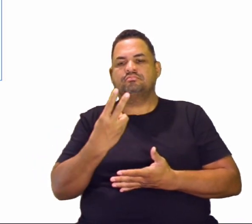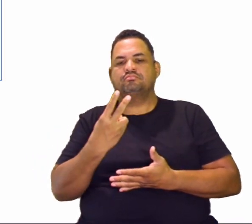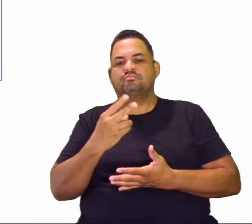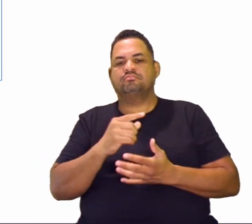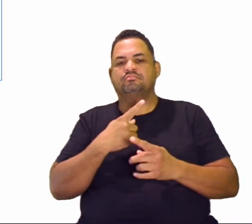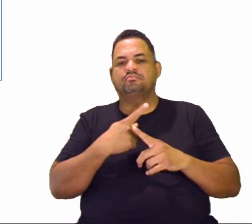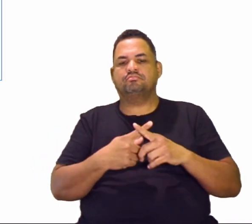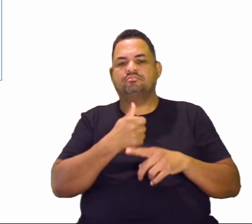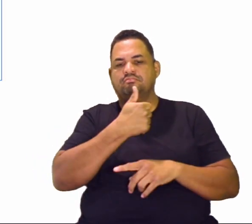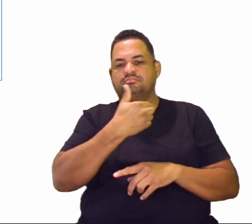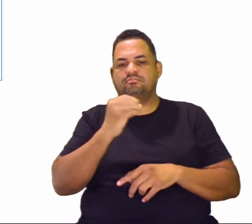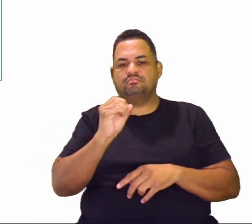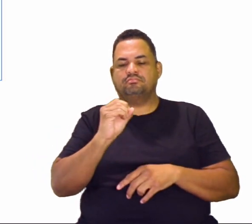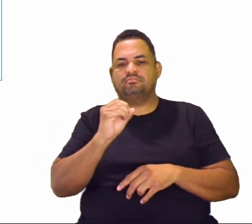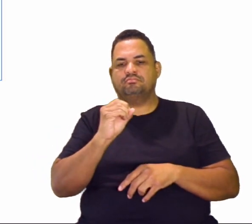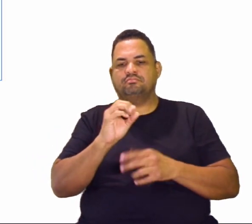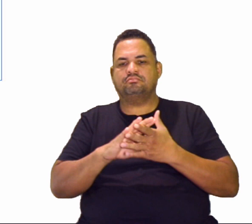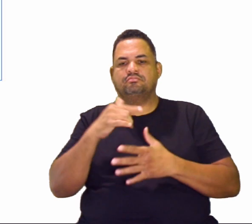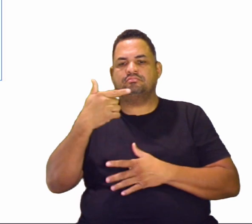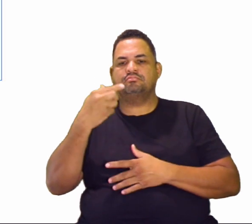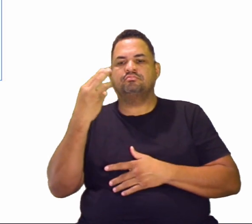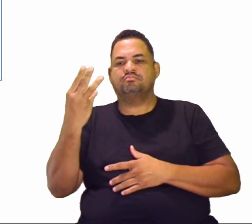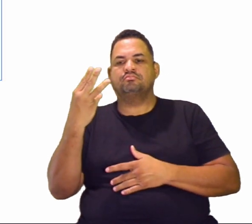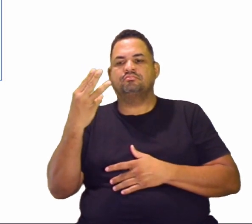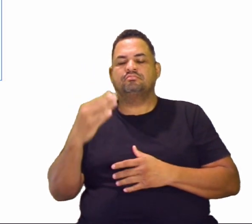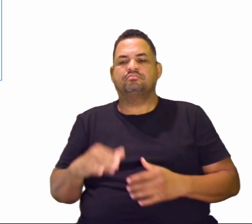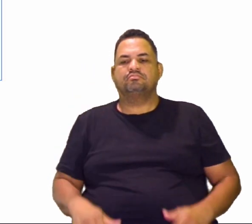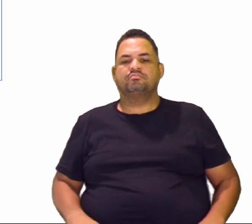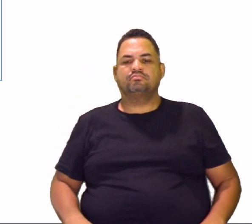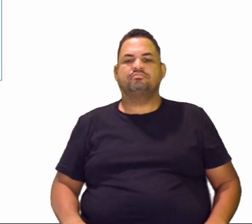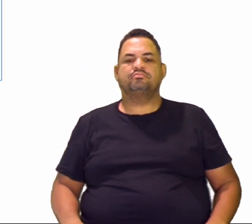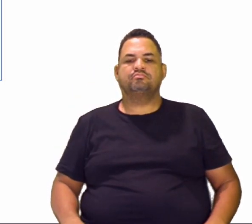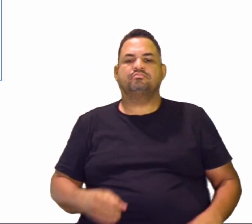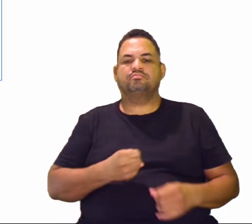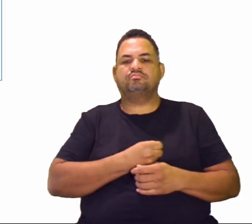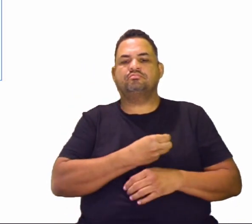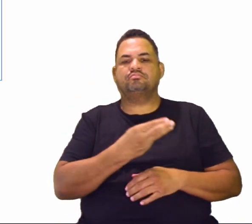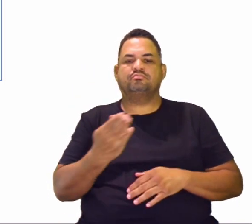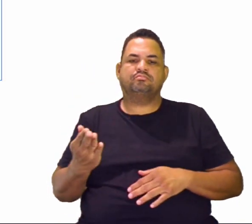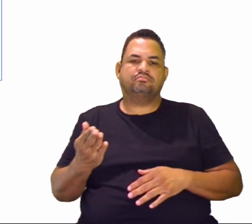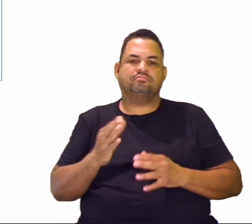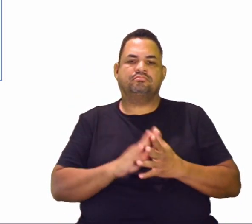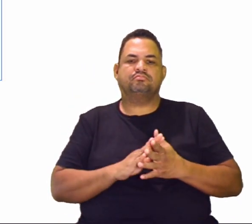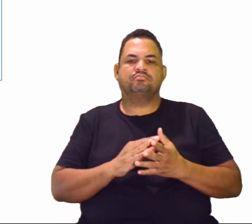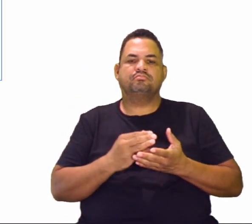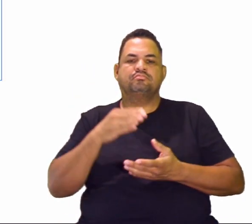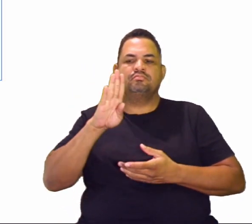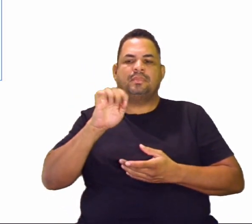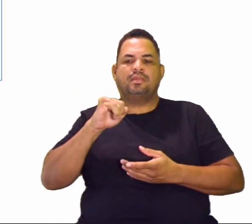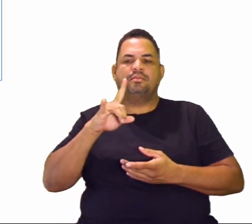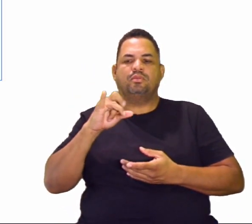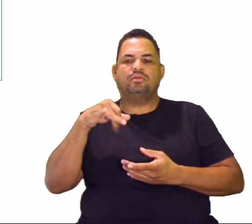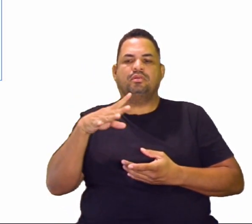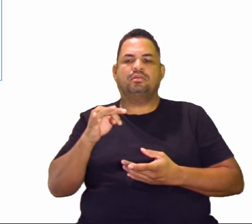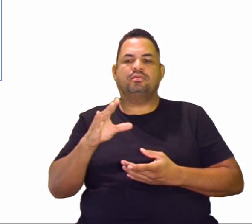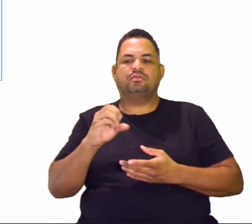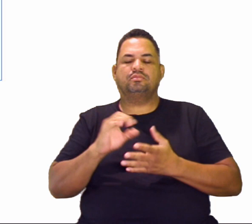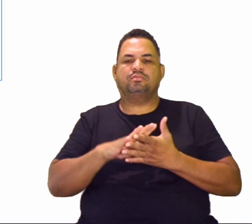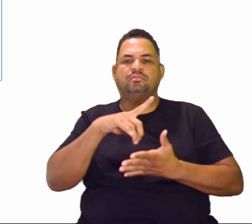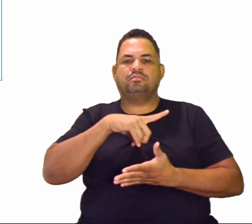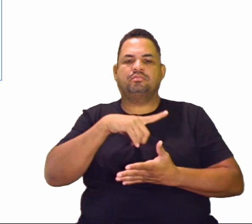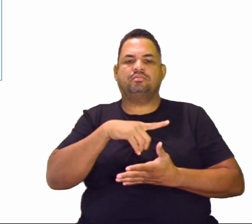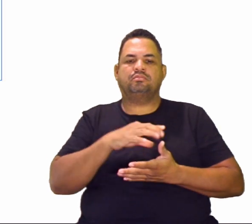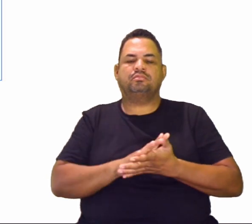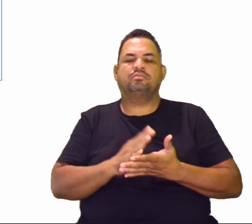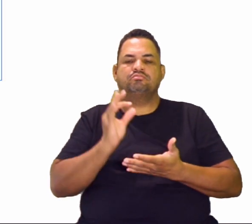6,02 vezes 10 elevado a 23 unidades de bicarbonato,